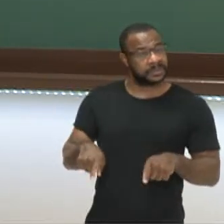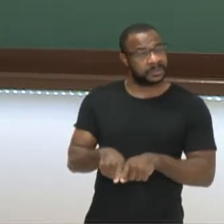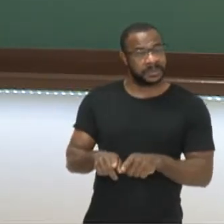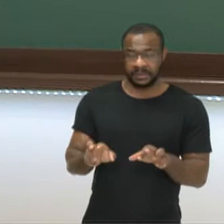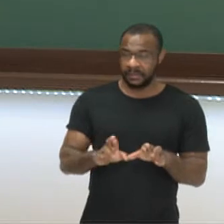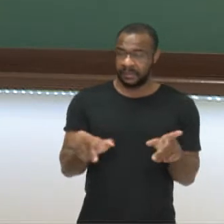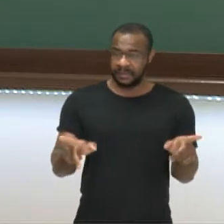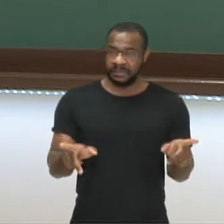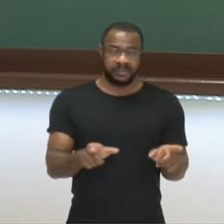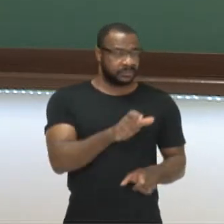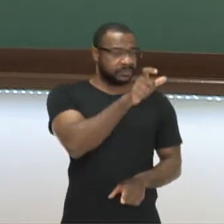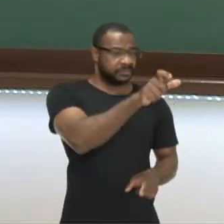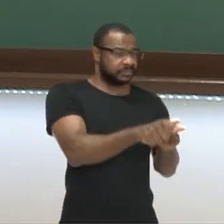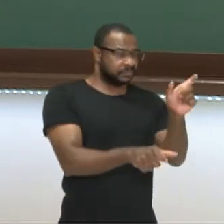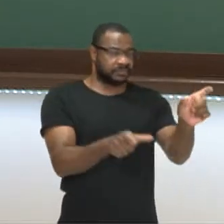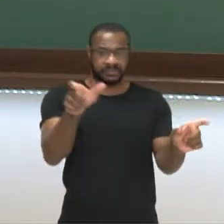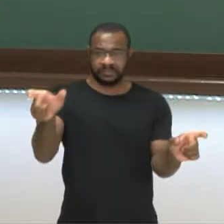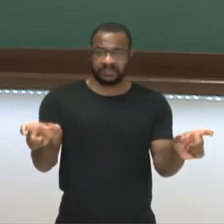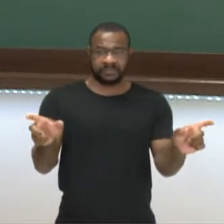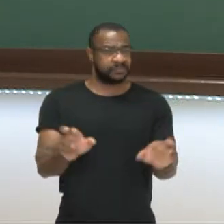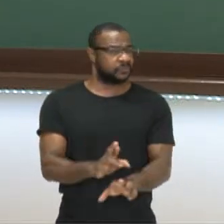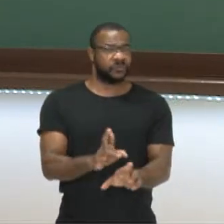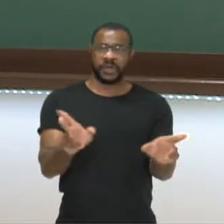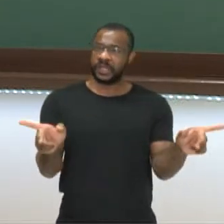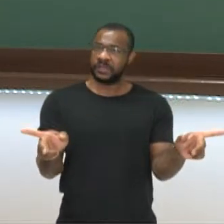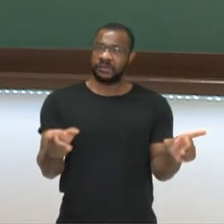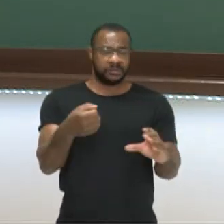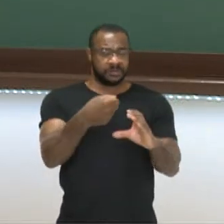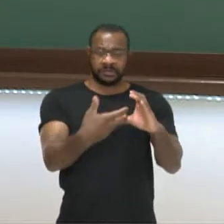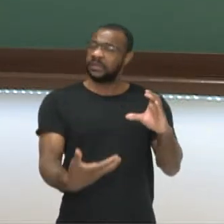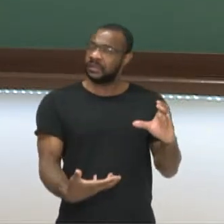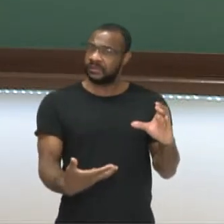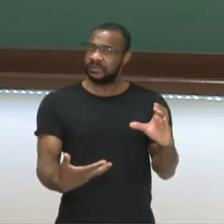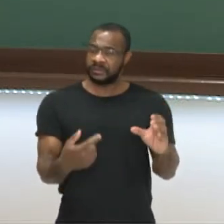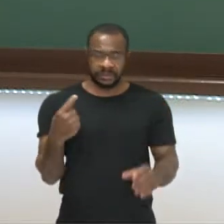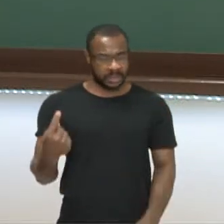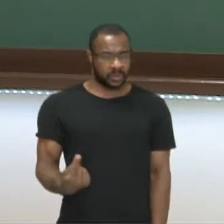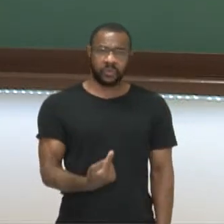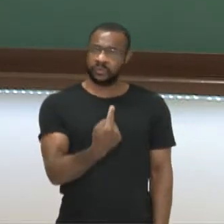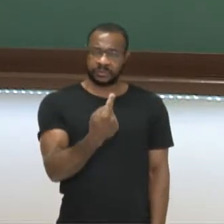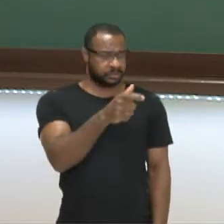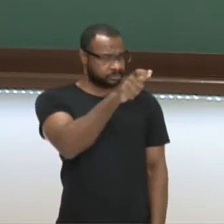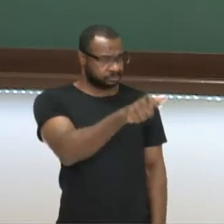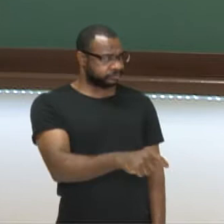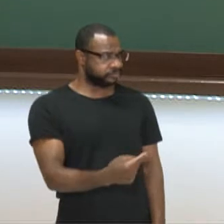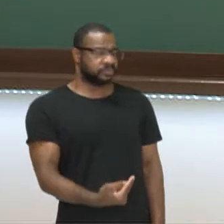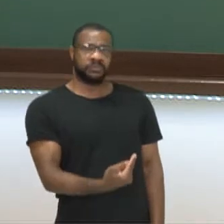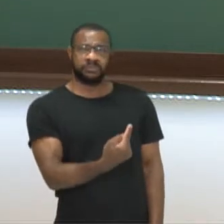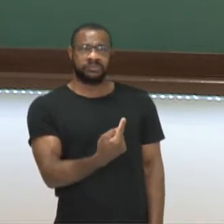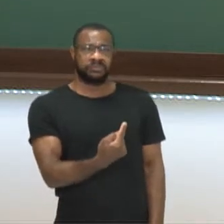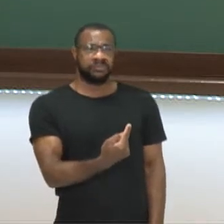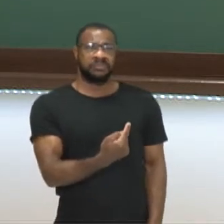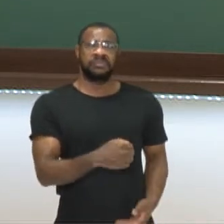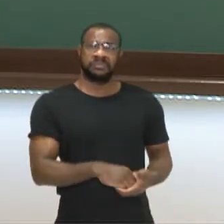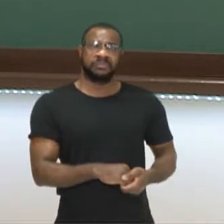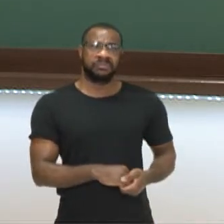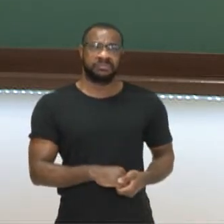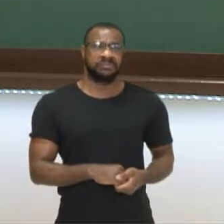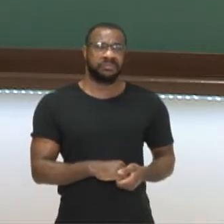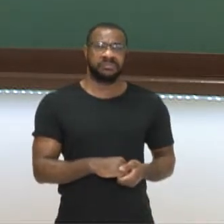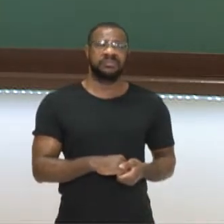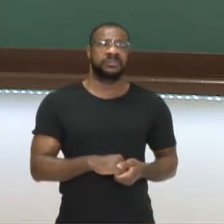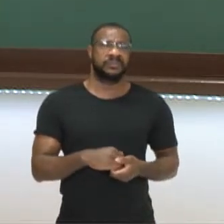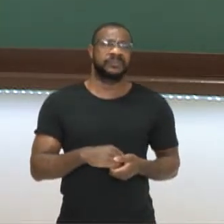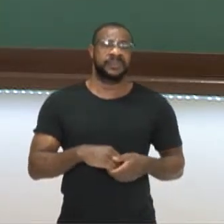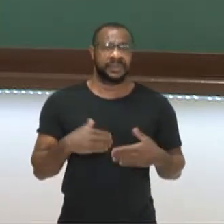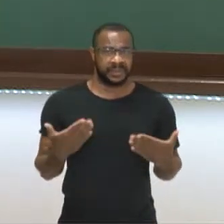têm características físicas únicas que diferenciam totalmente, que tornam uma pessoa, identificam uma pessoa em relação à